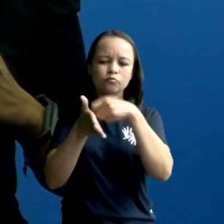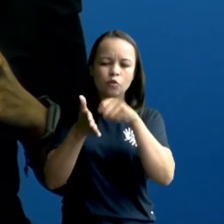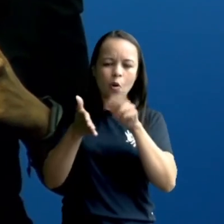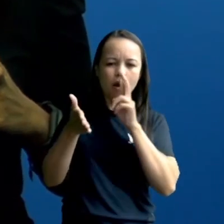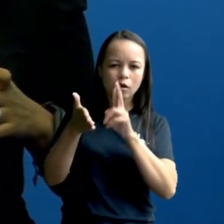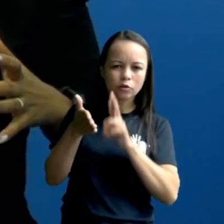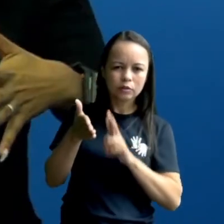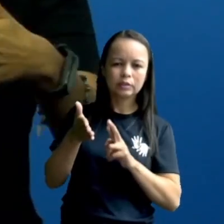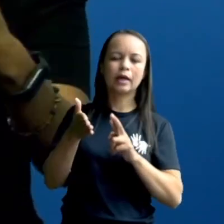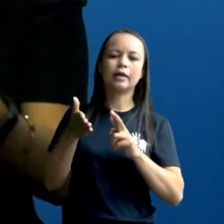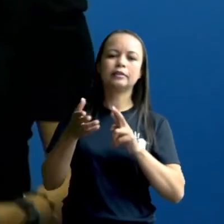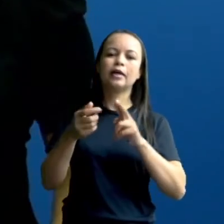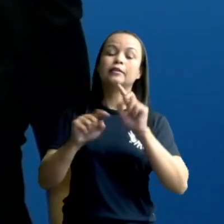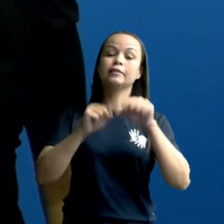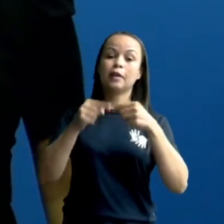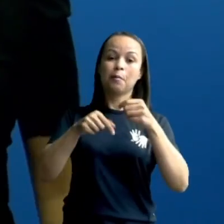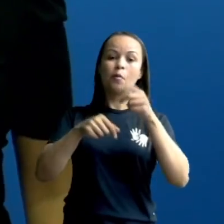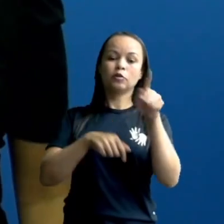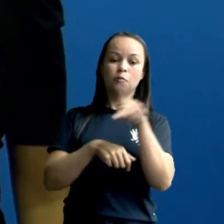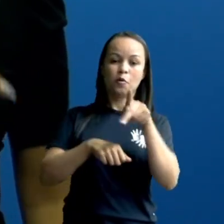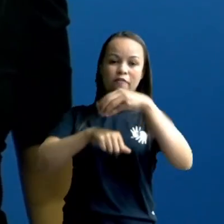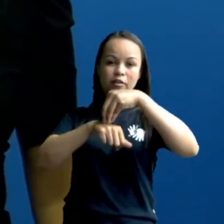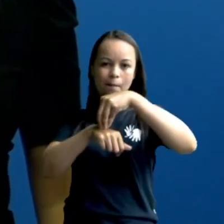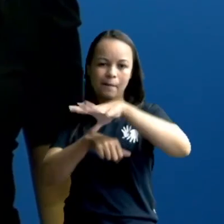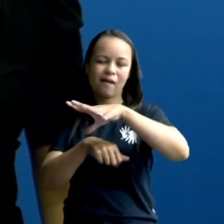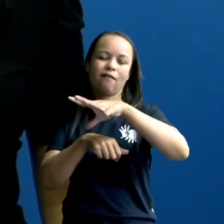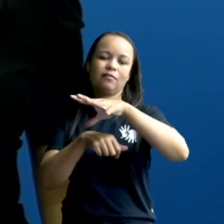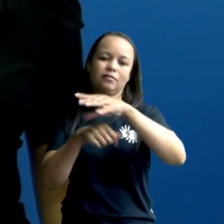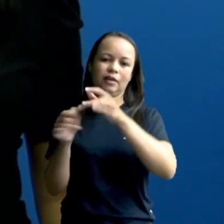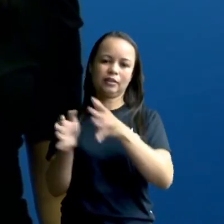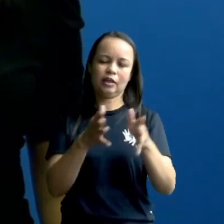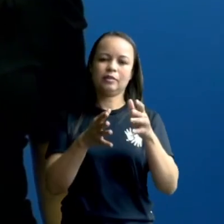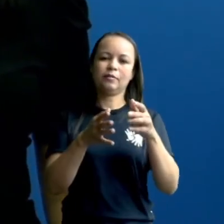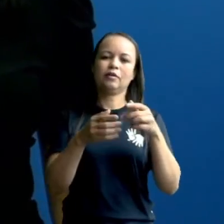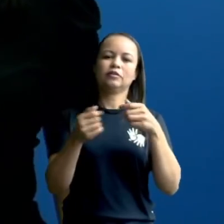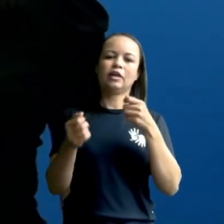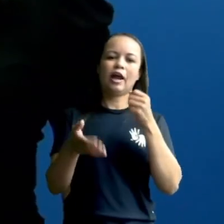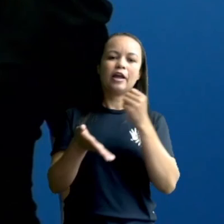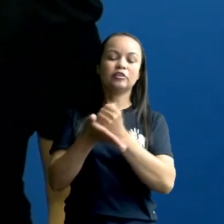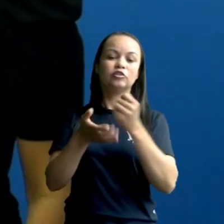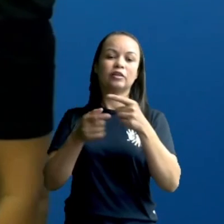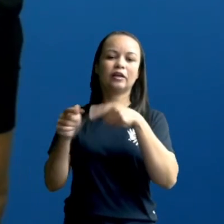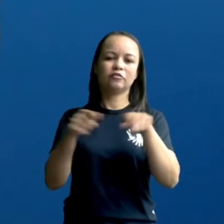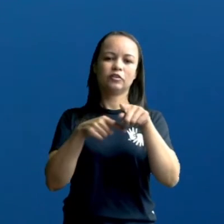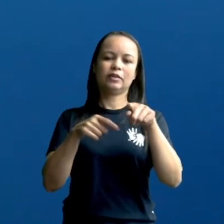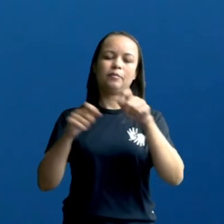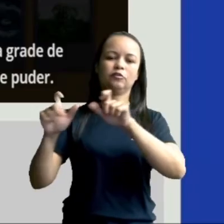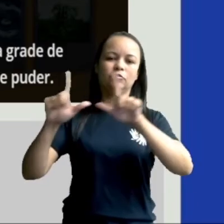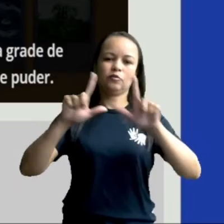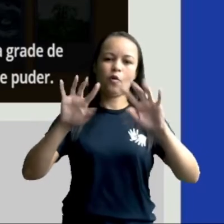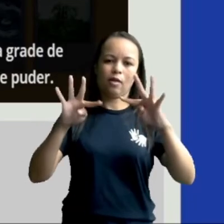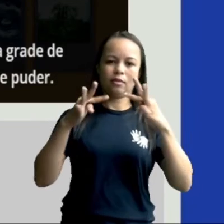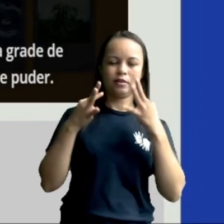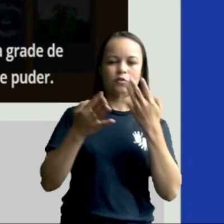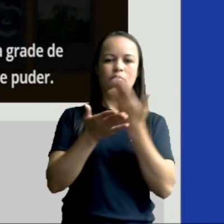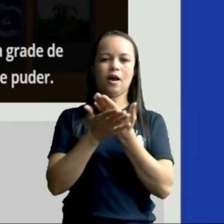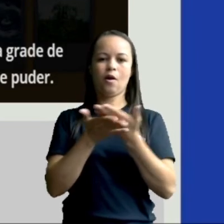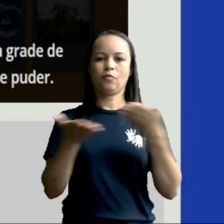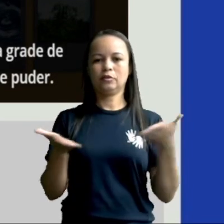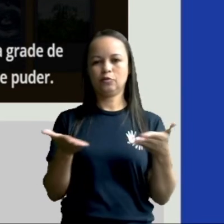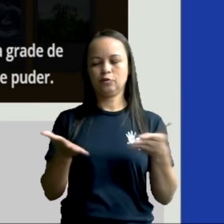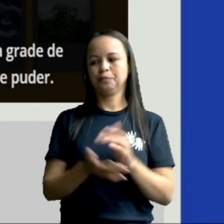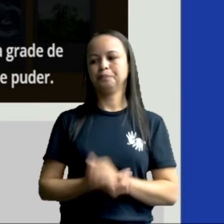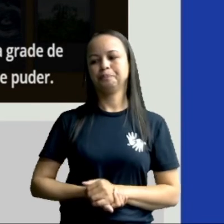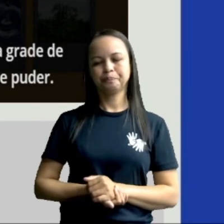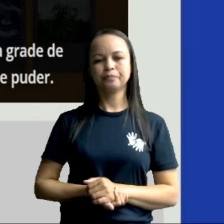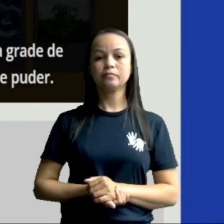professor, tá bom? Para registrar e conferir que você prestou atenção na nossa aula de hoje. Beleza, minha gente? Deixando